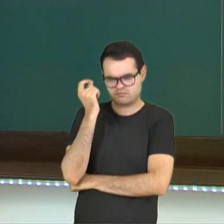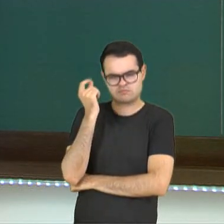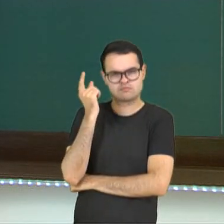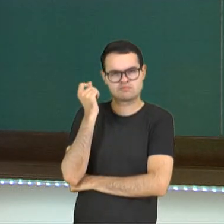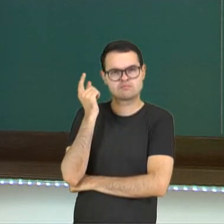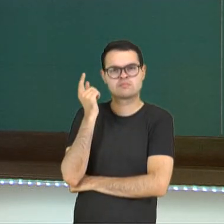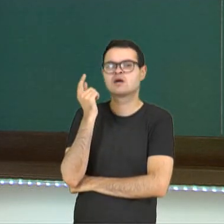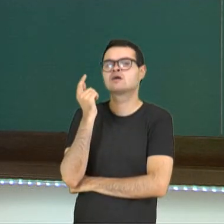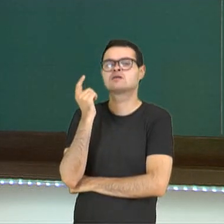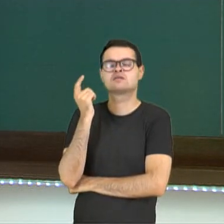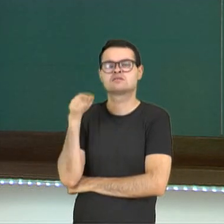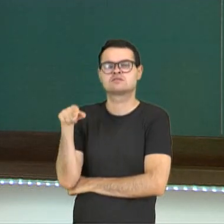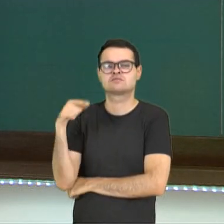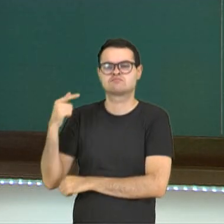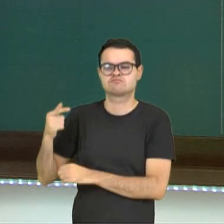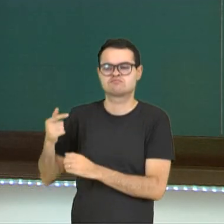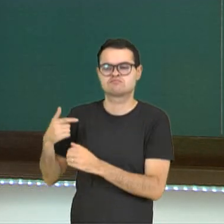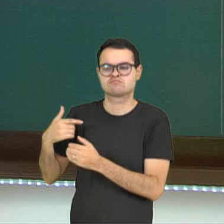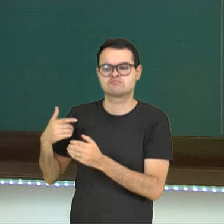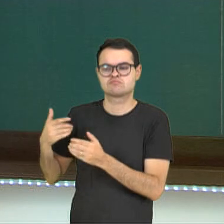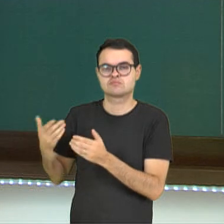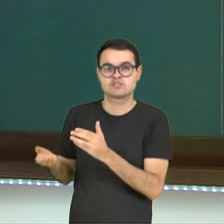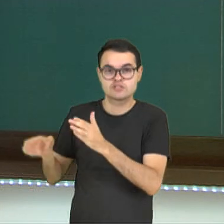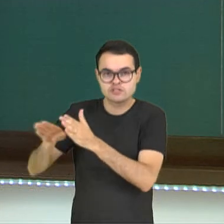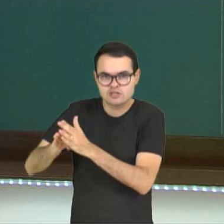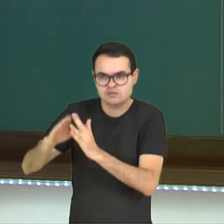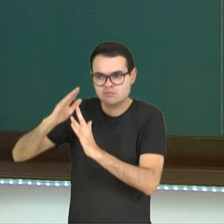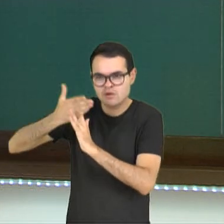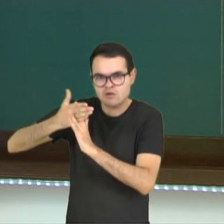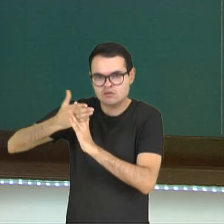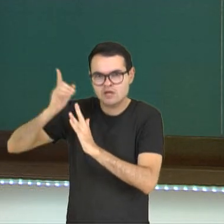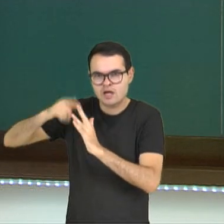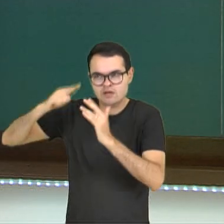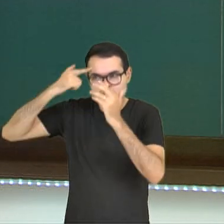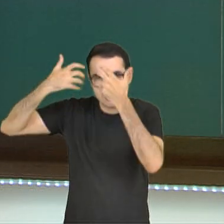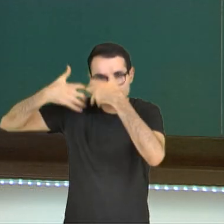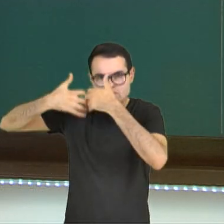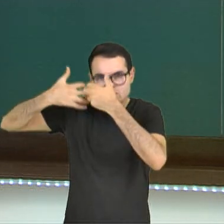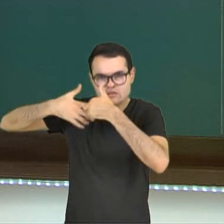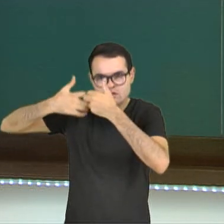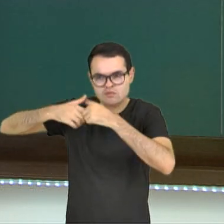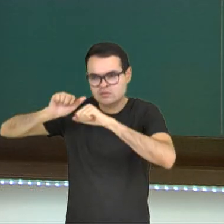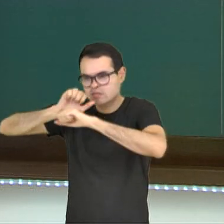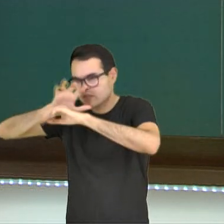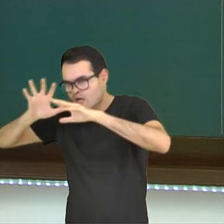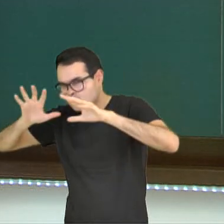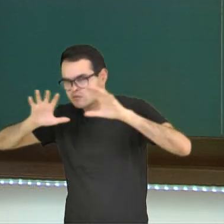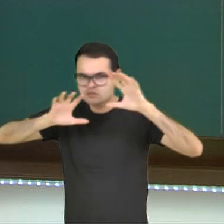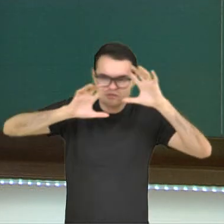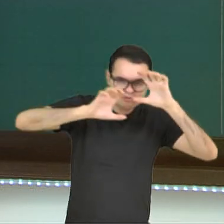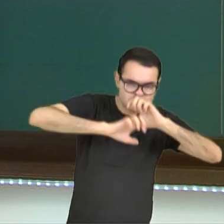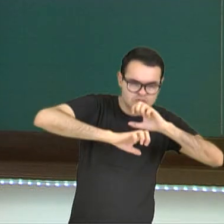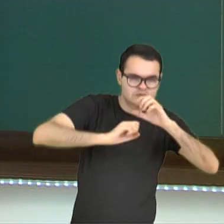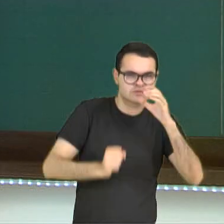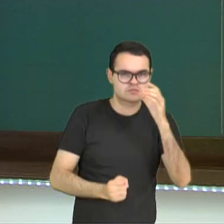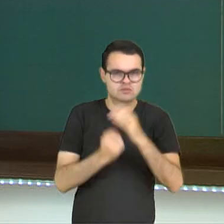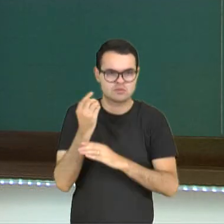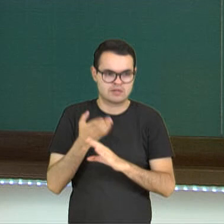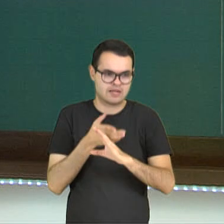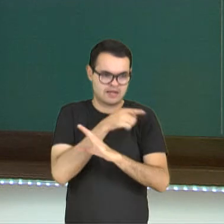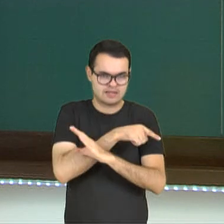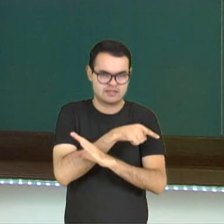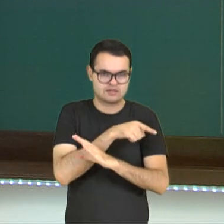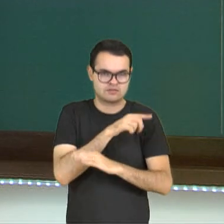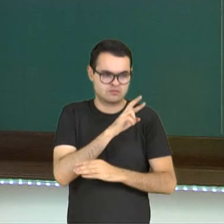essas perspectivas elas começam a trabalhar em cima do emocional e do racional. A técnica do claro-escuro, que foi inventada lá no